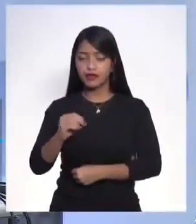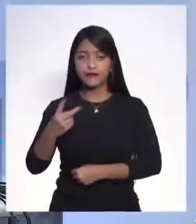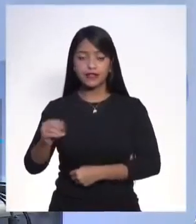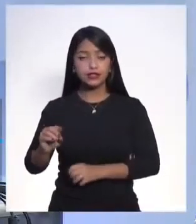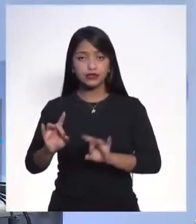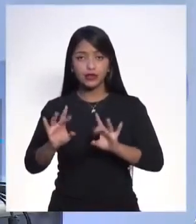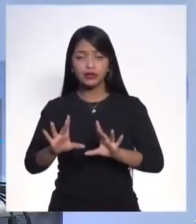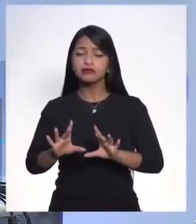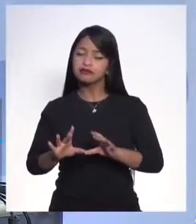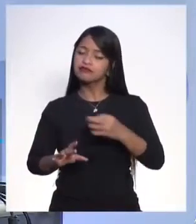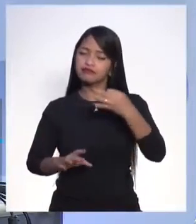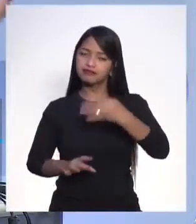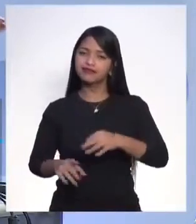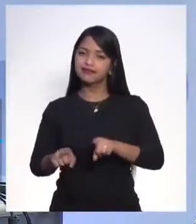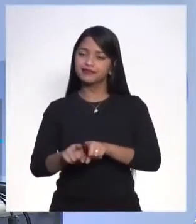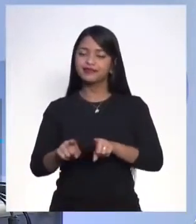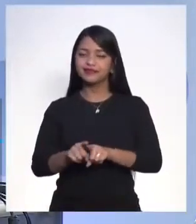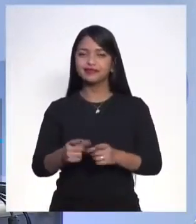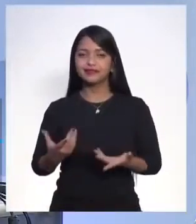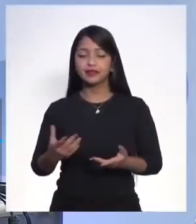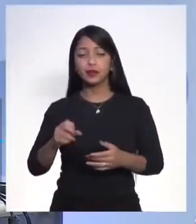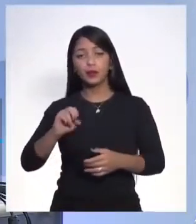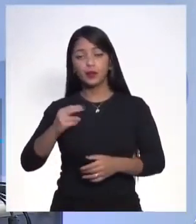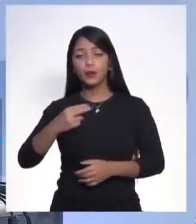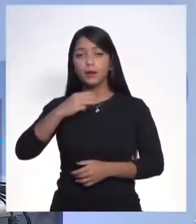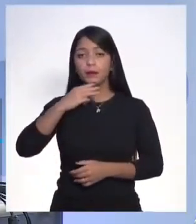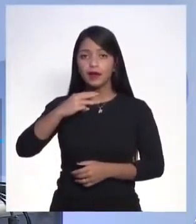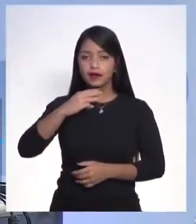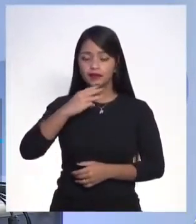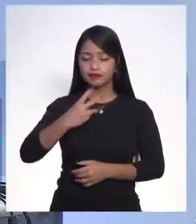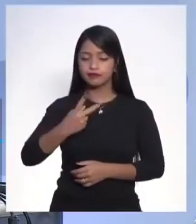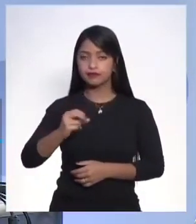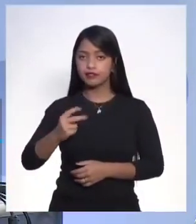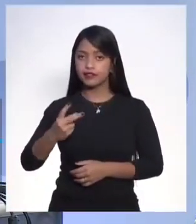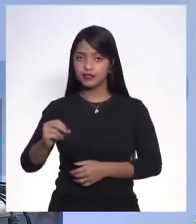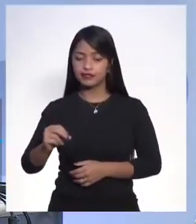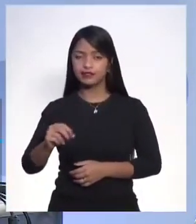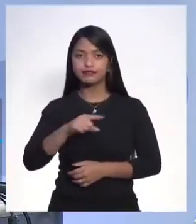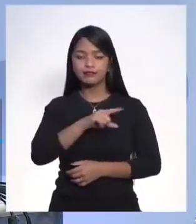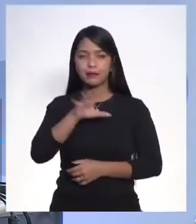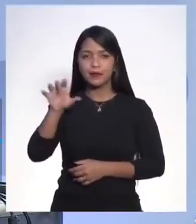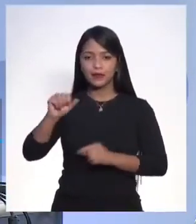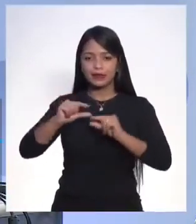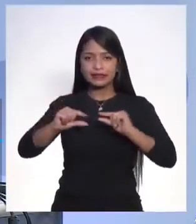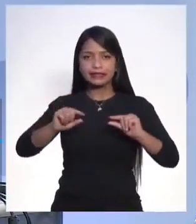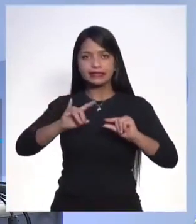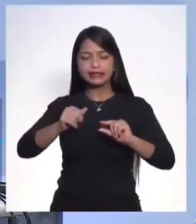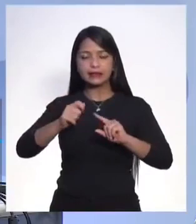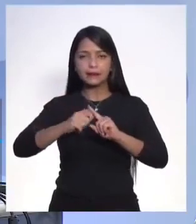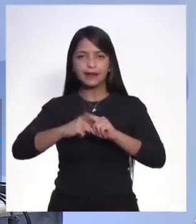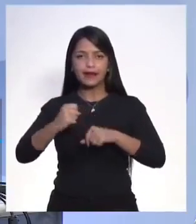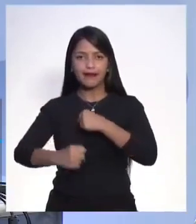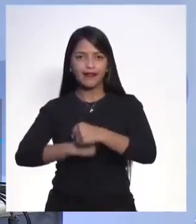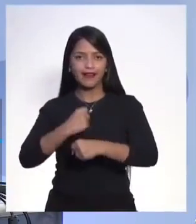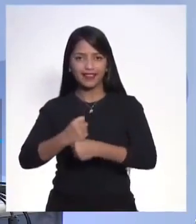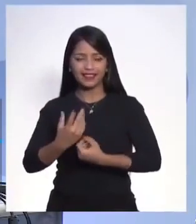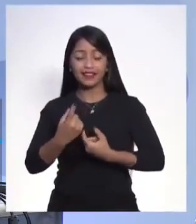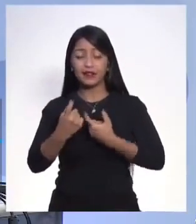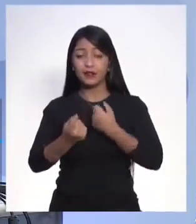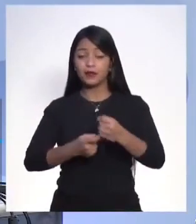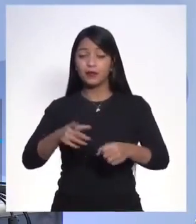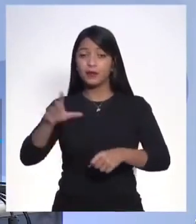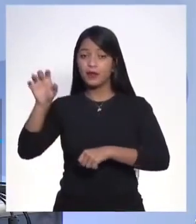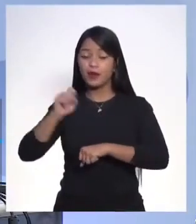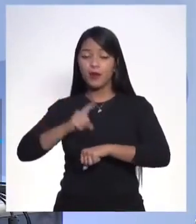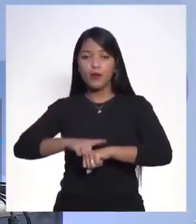também estaria correto. Eu posso delimitar março de 2020. No caso, vocês pegaram a data certinha. Tudo bem, tem gente que pegou até o horário,